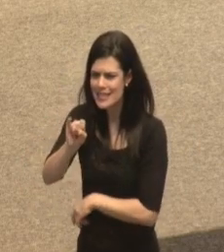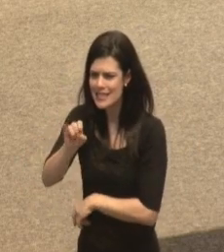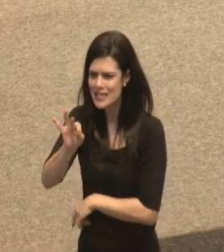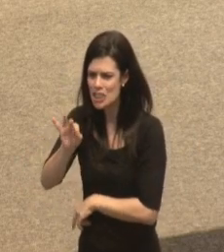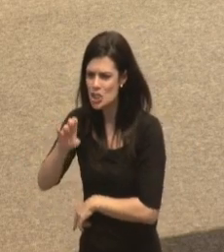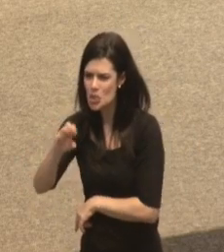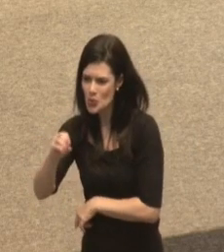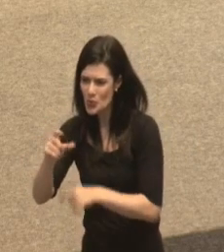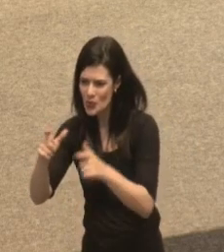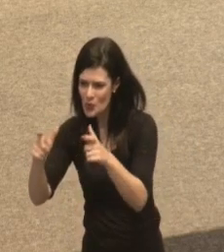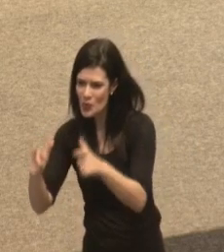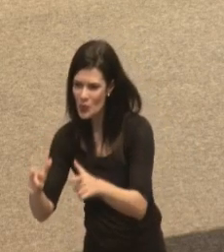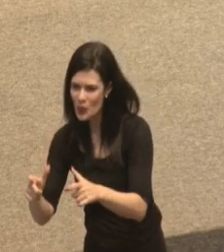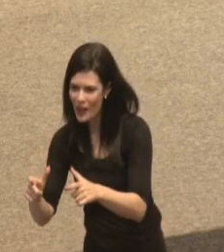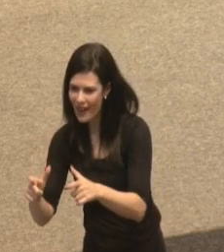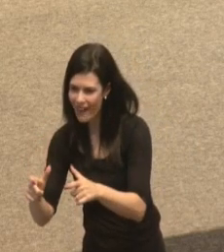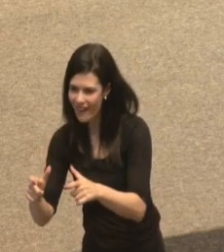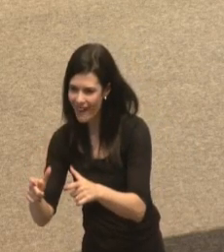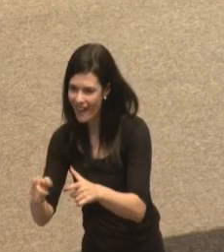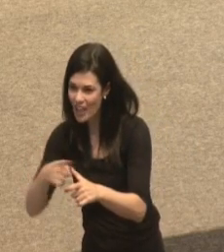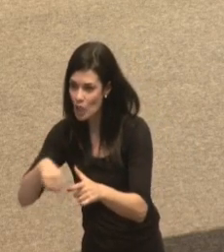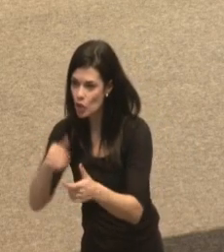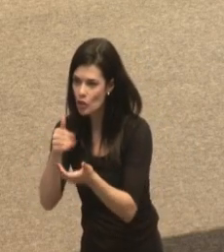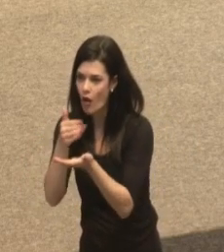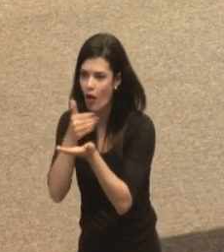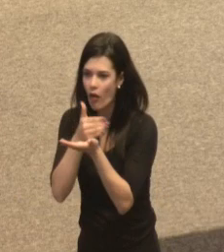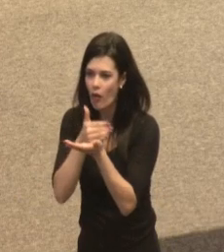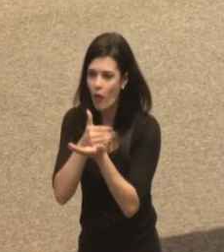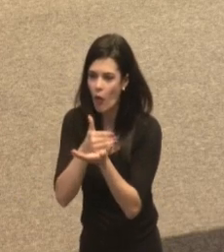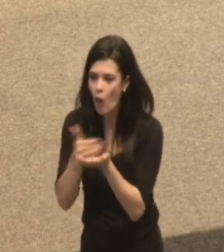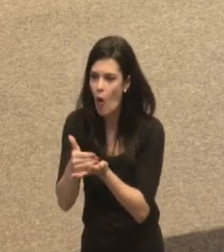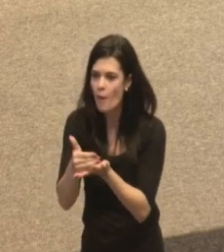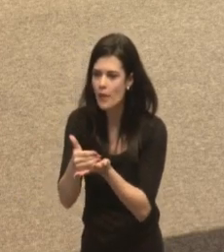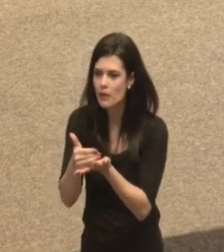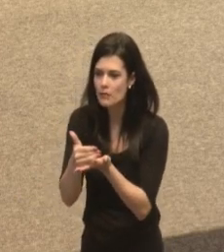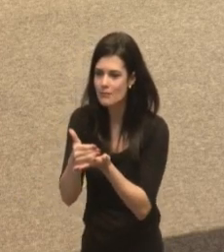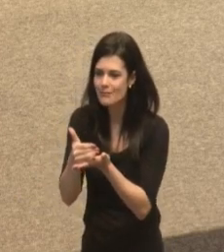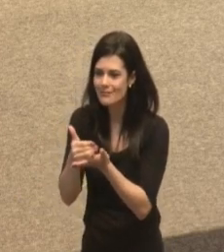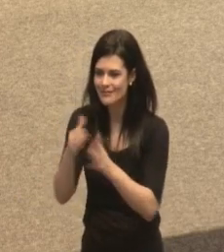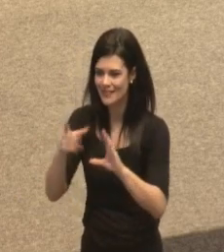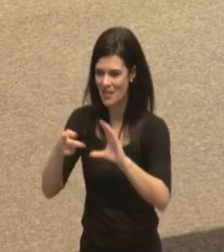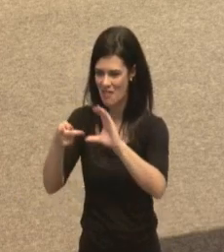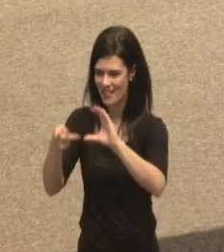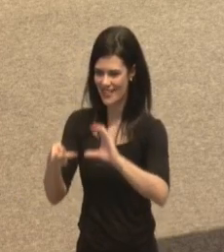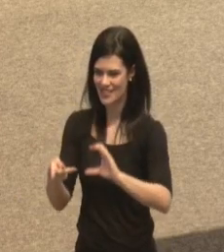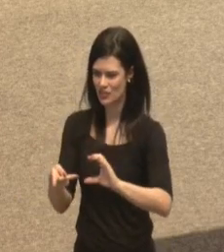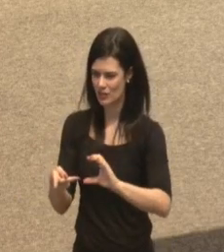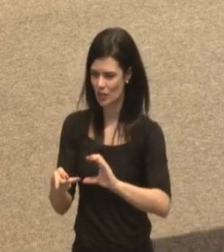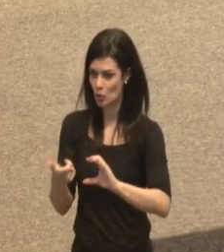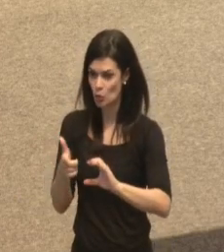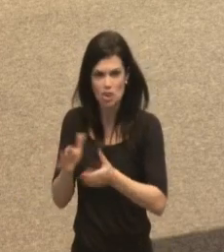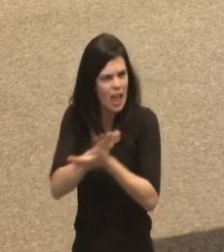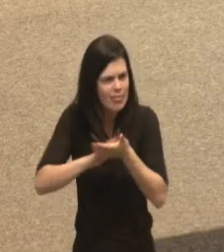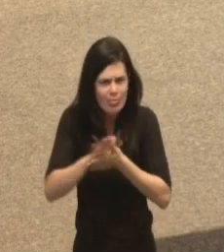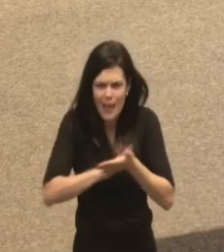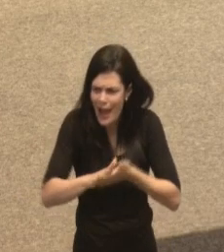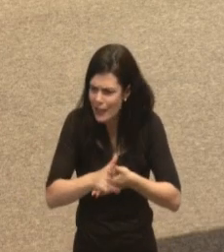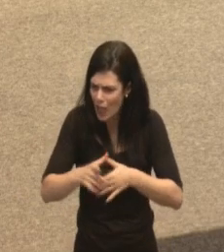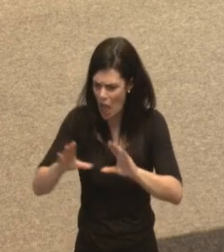numa decisão de fé, nós começamos aquela Cristolândia. Não tinha um colchonete, não tinha um colchão, não